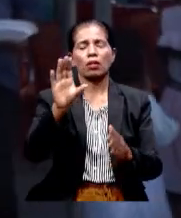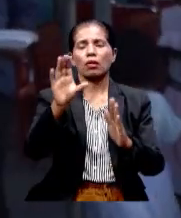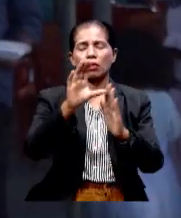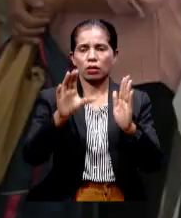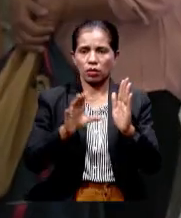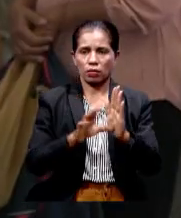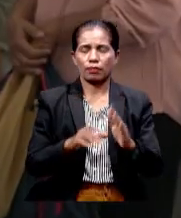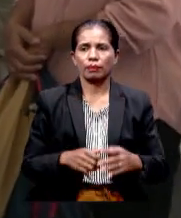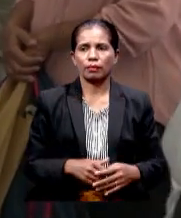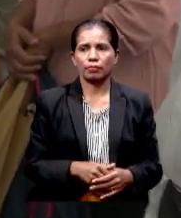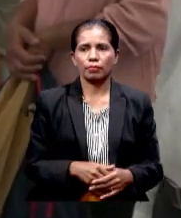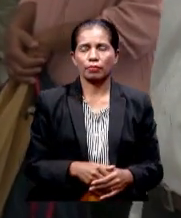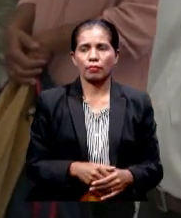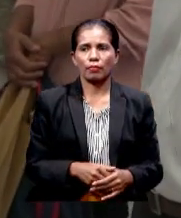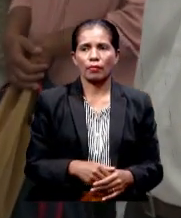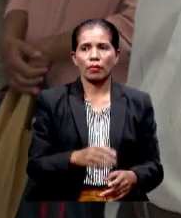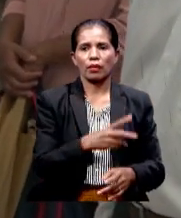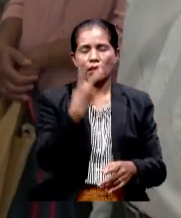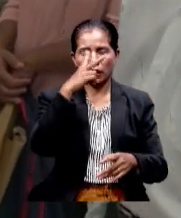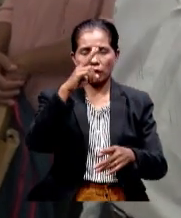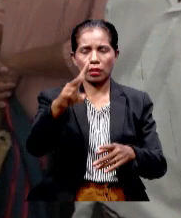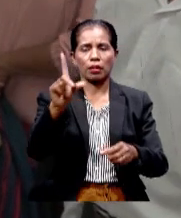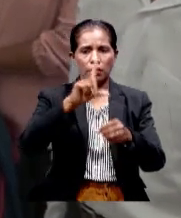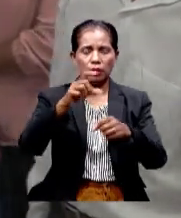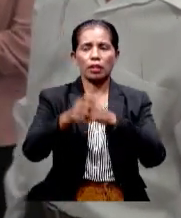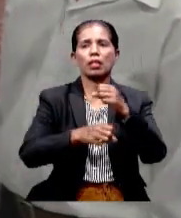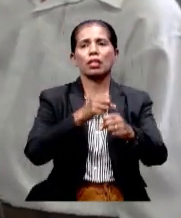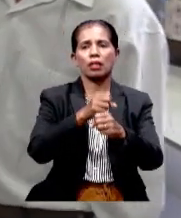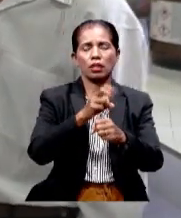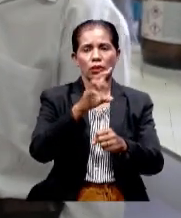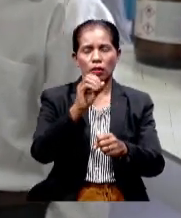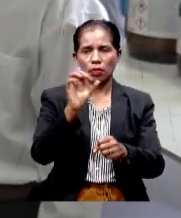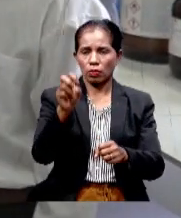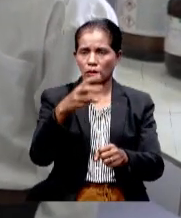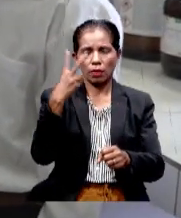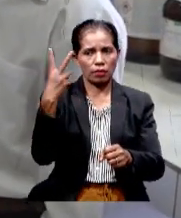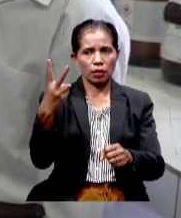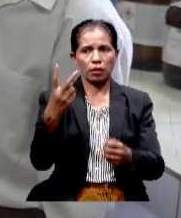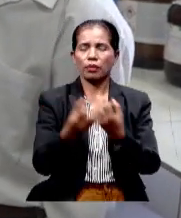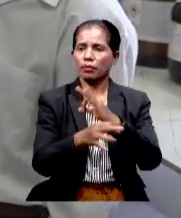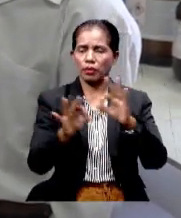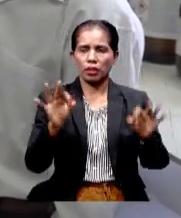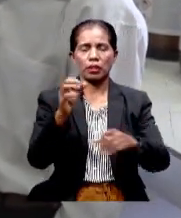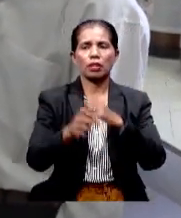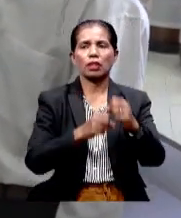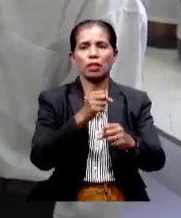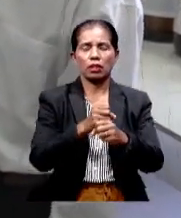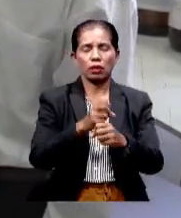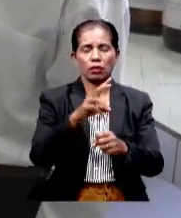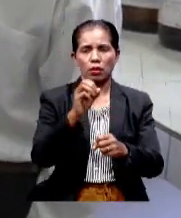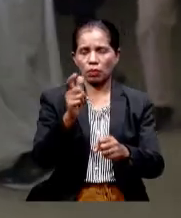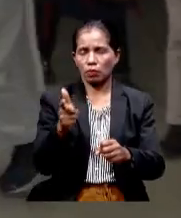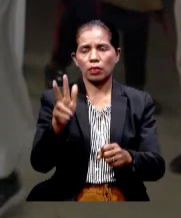política. Instalação do laboratório ne rahu ihatina rihun rua sanu resin rua no remata ihatina rihun rua runu resin